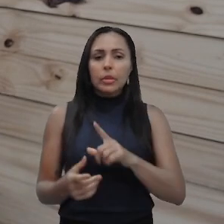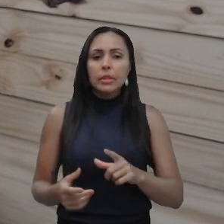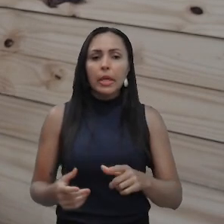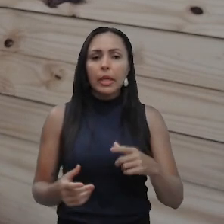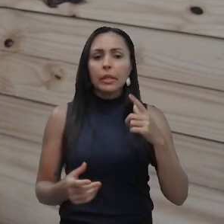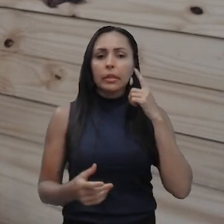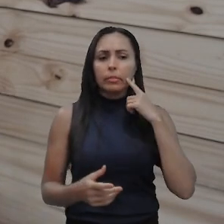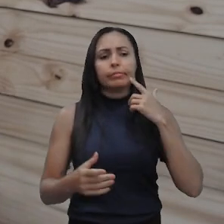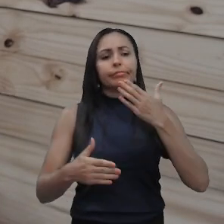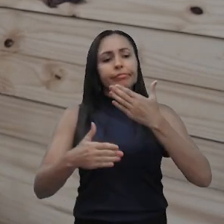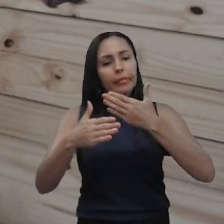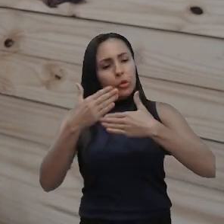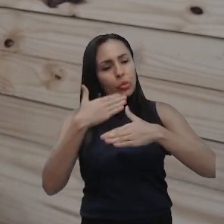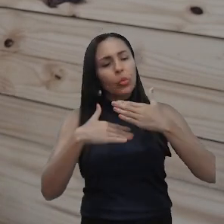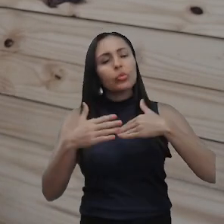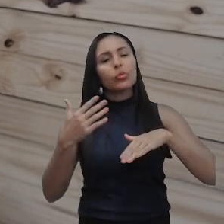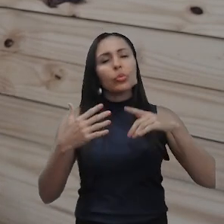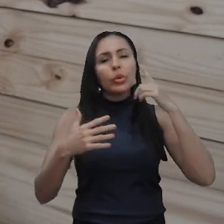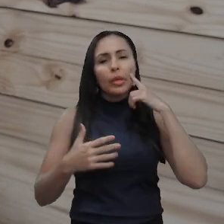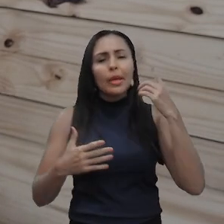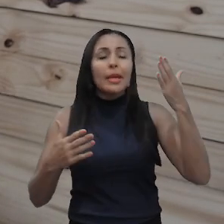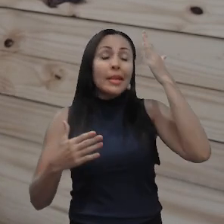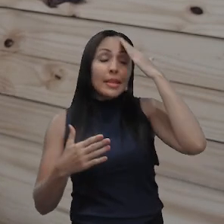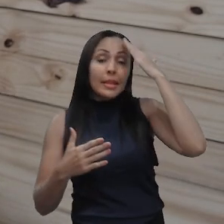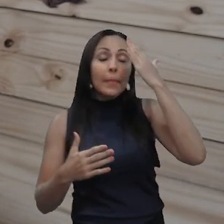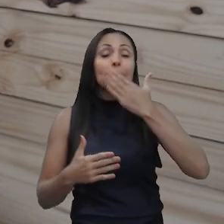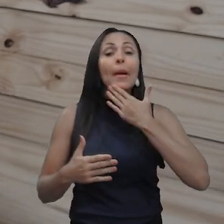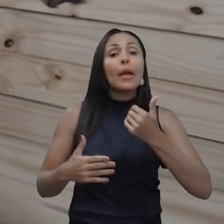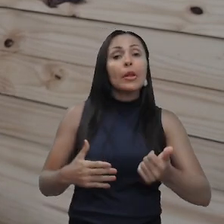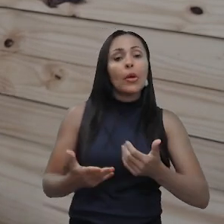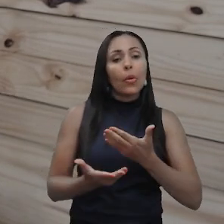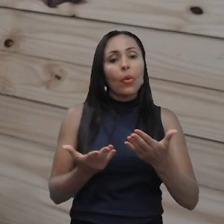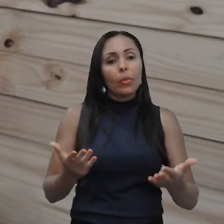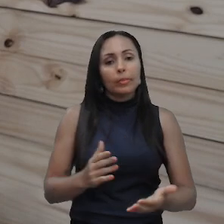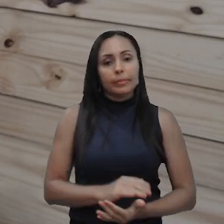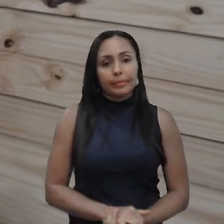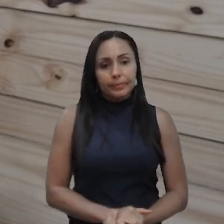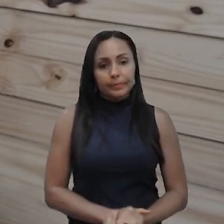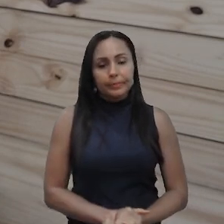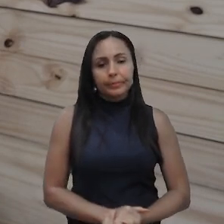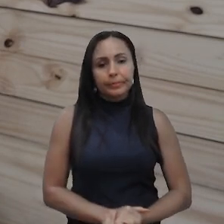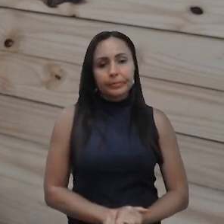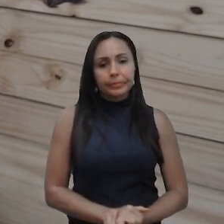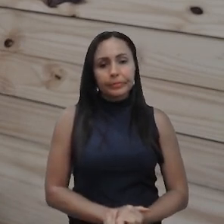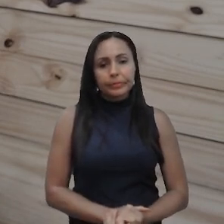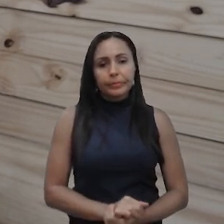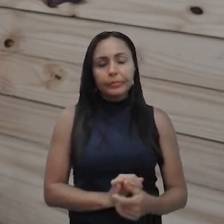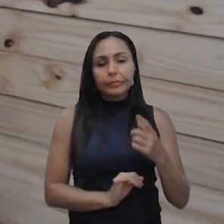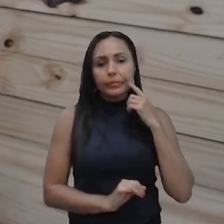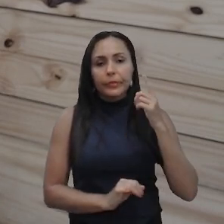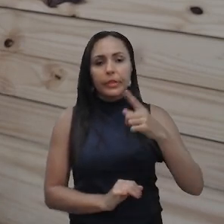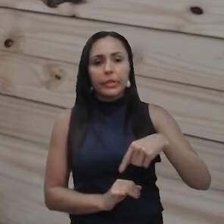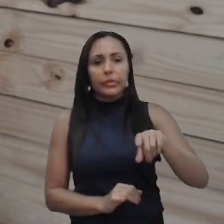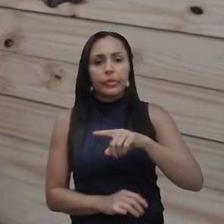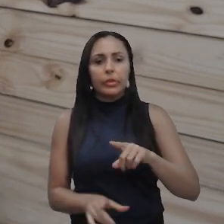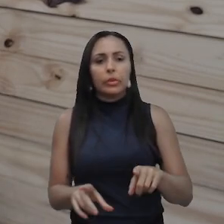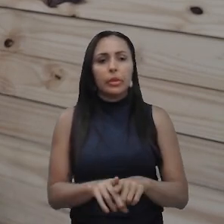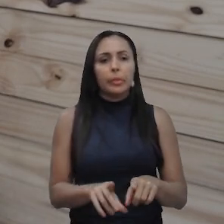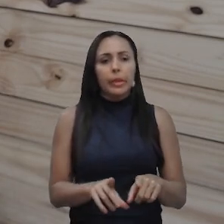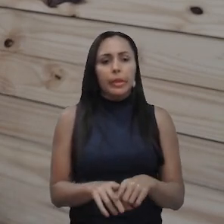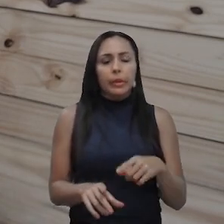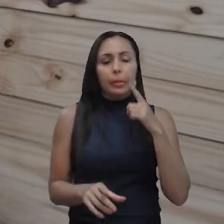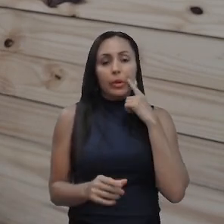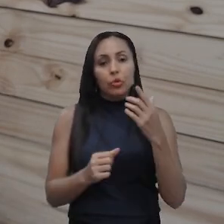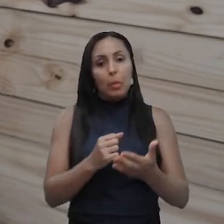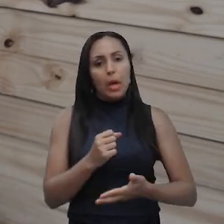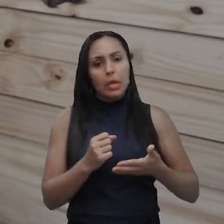desconstruir esse grid e ficar bem diferente, como vocês acabaram de ver. A gente viu um grid retangular mais básico, que